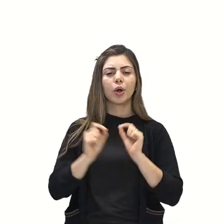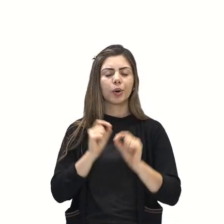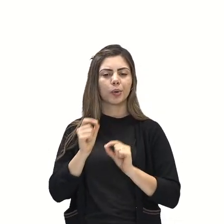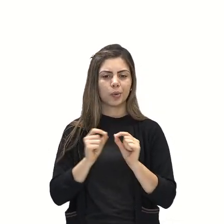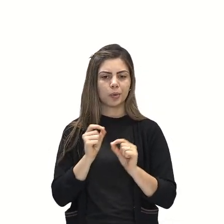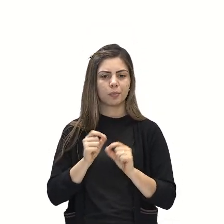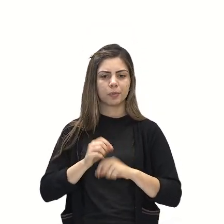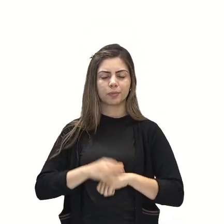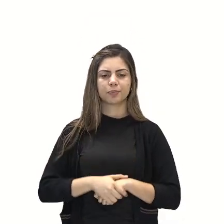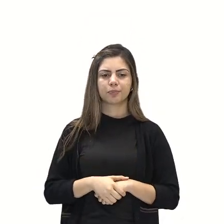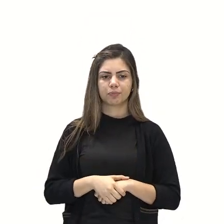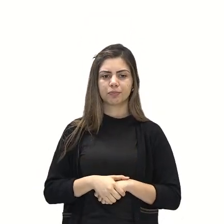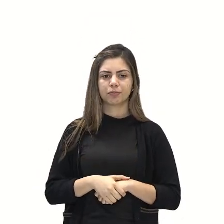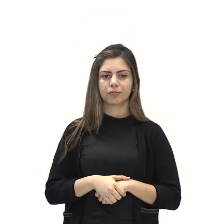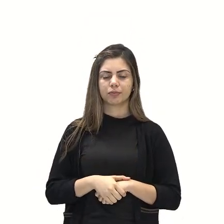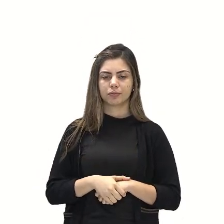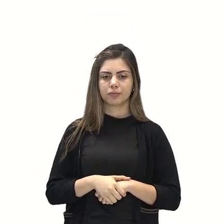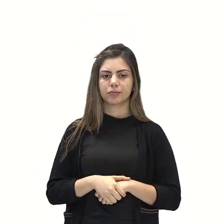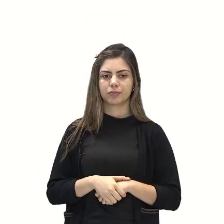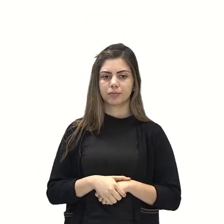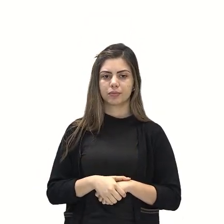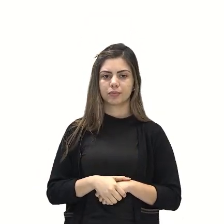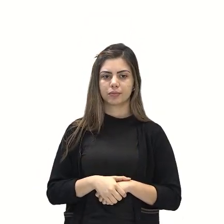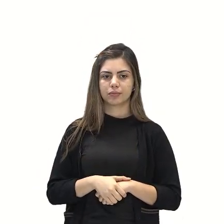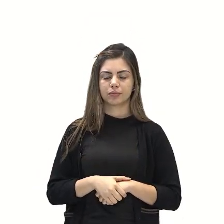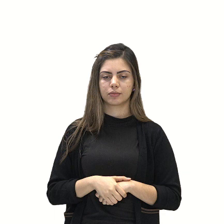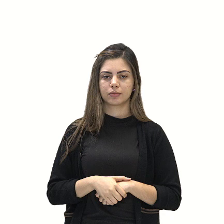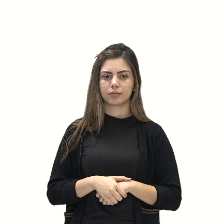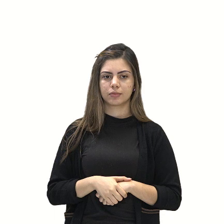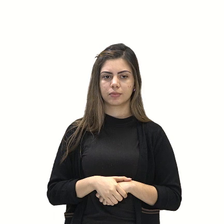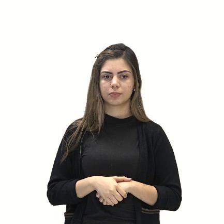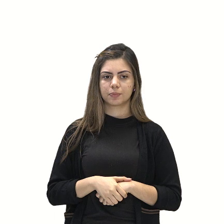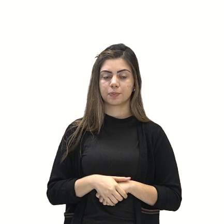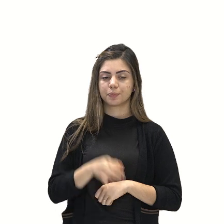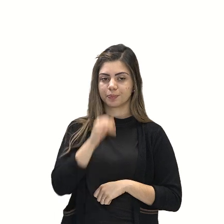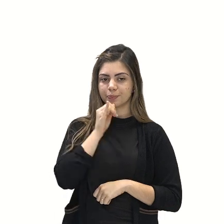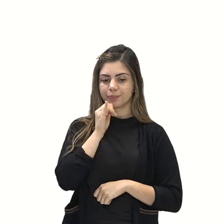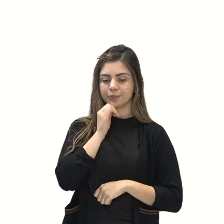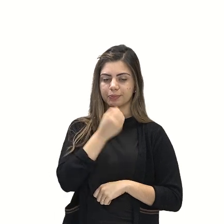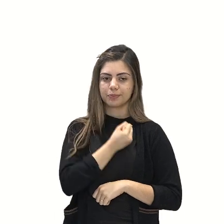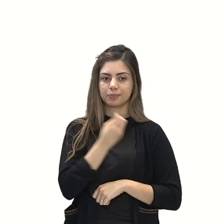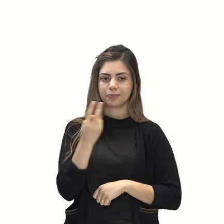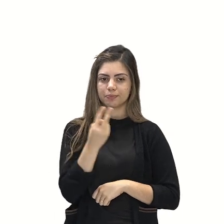né? Quero calcular, olha só. Exemplo 2,